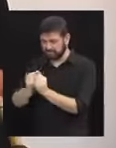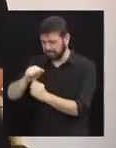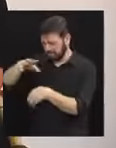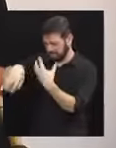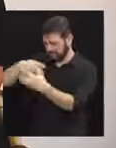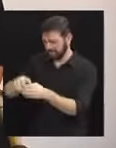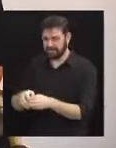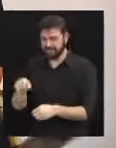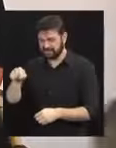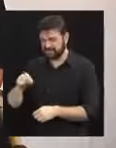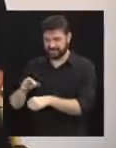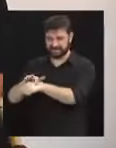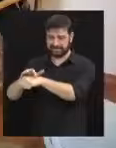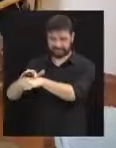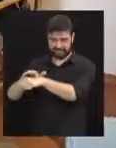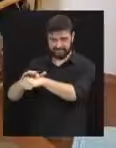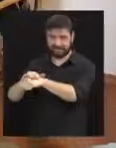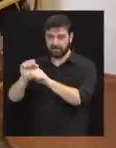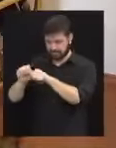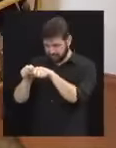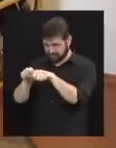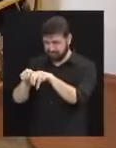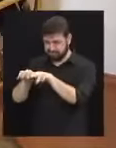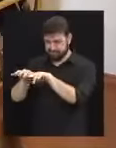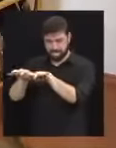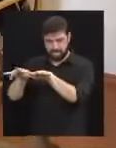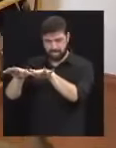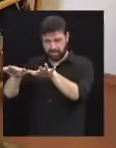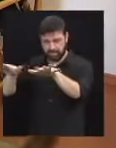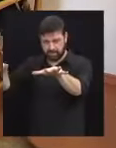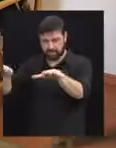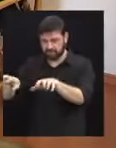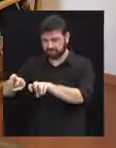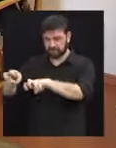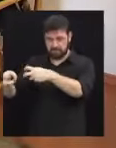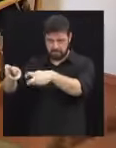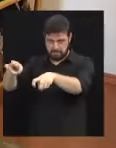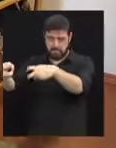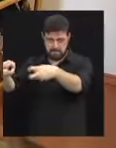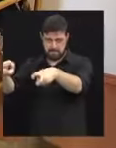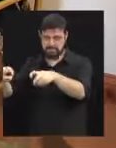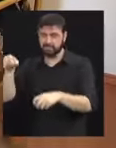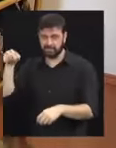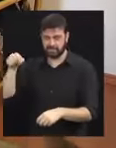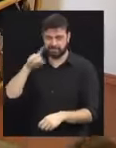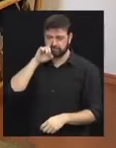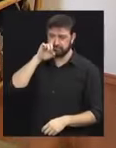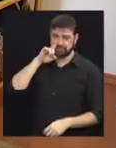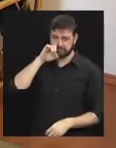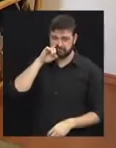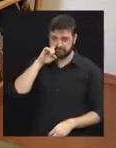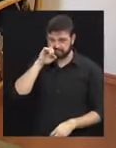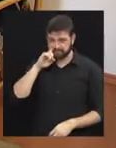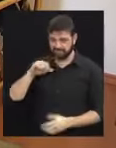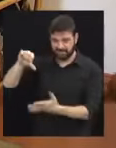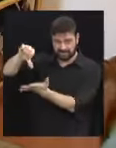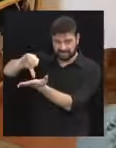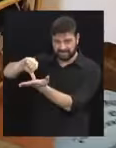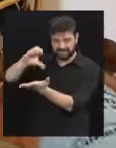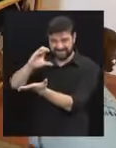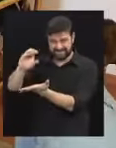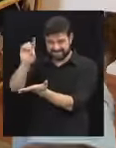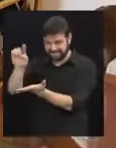de repente ele está com alguma doença que vai ainda desenvolver e ele vai levar esse vírus lá para dentro, né? O centro de zoonose faz